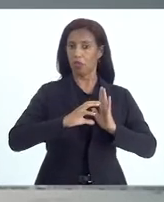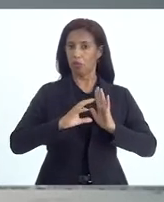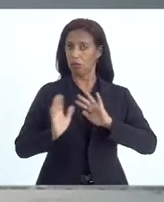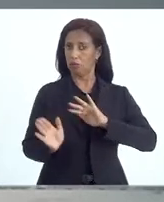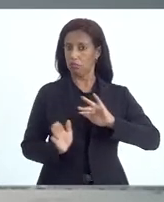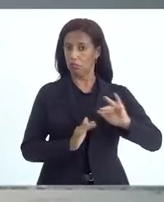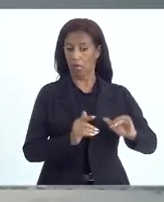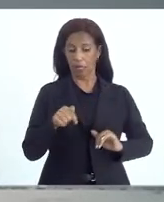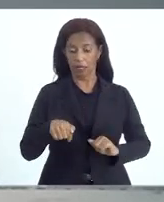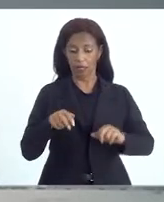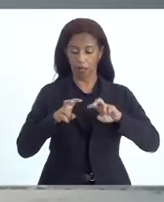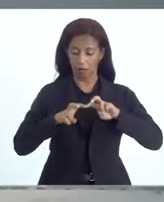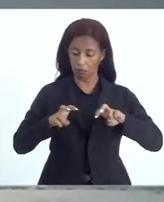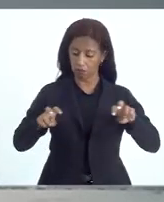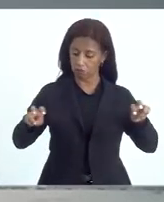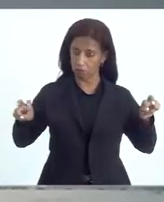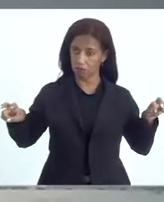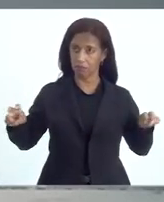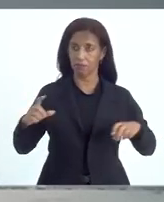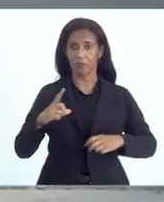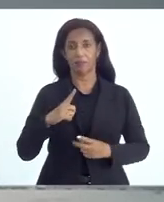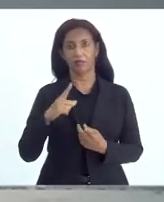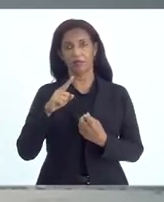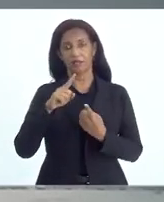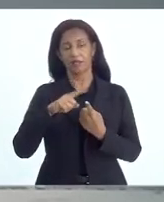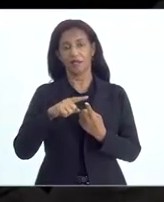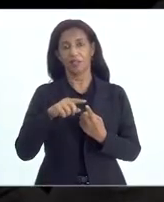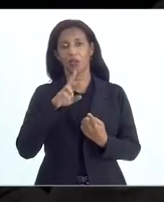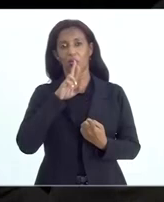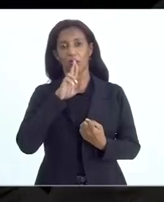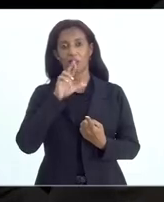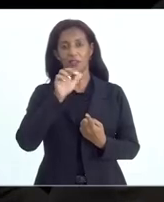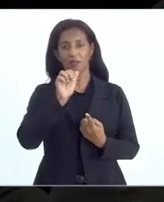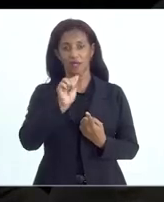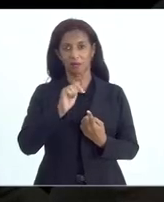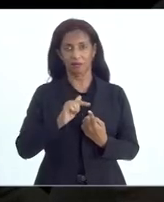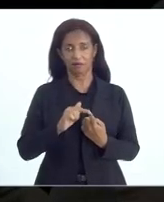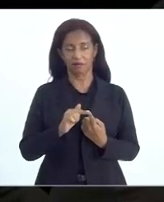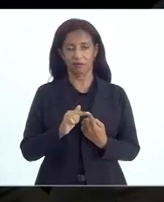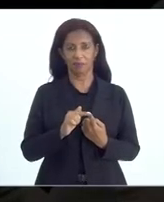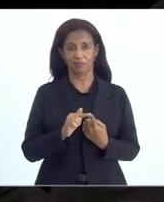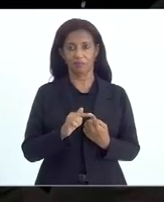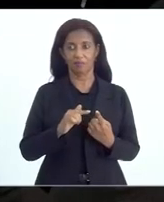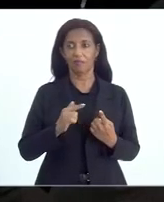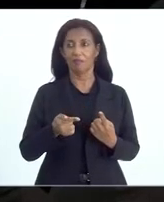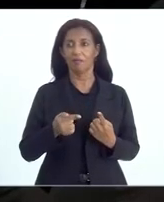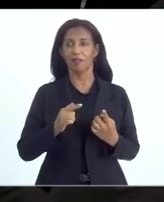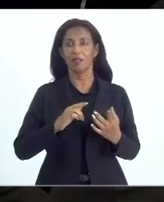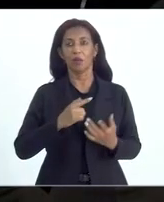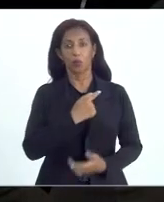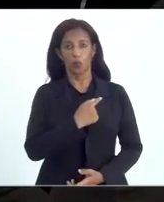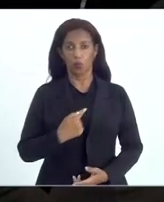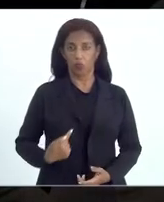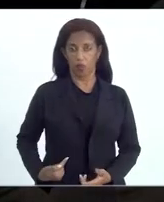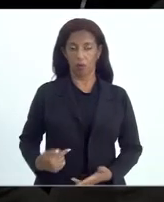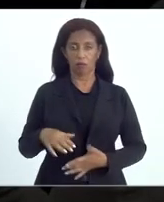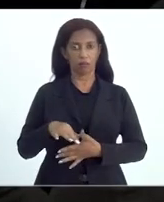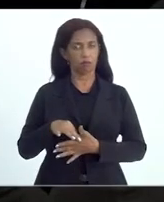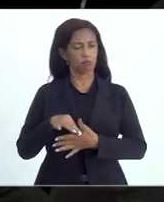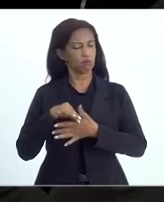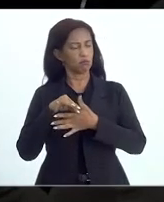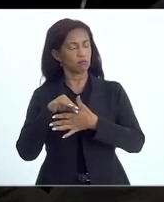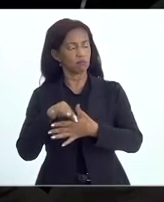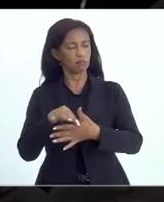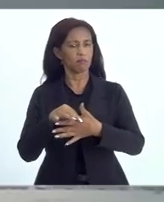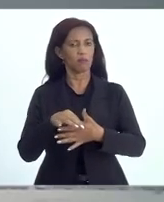aqui na mesa tem o deputado Rodrigo Amorim que representa o governo f